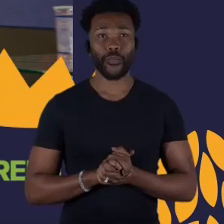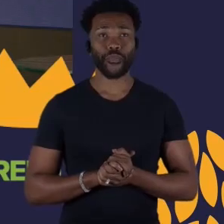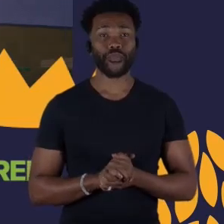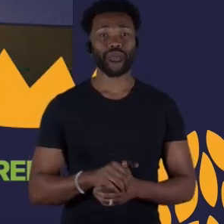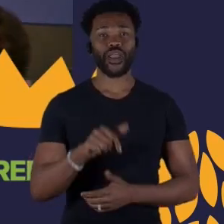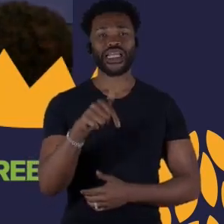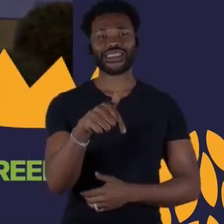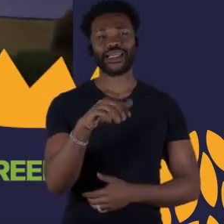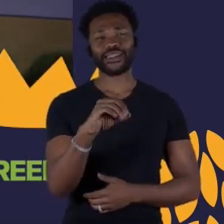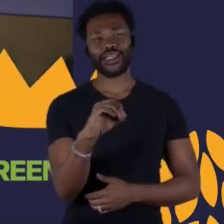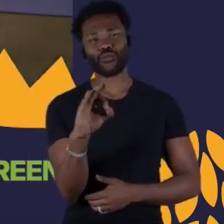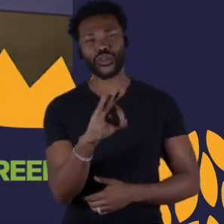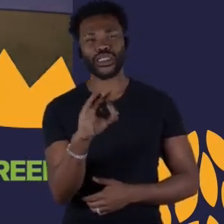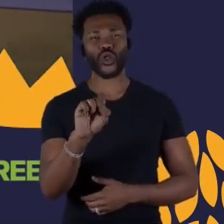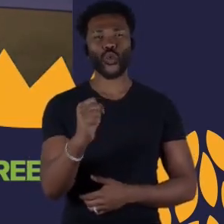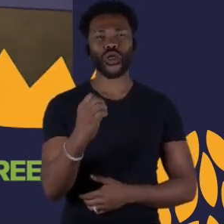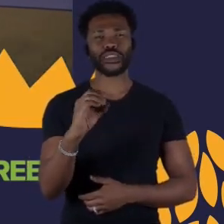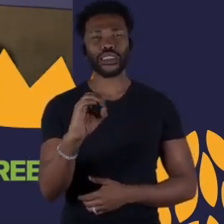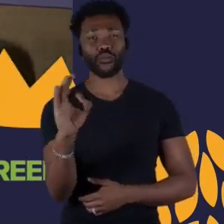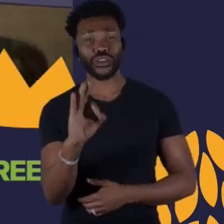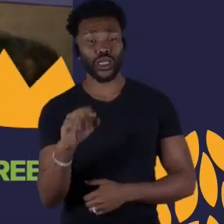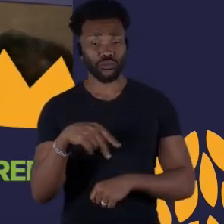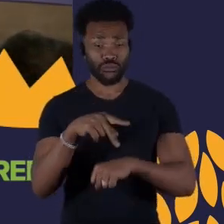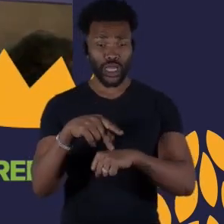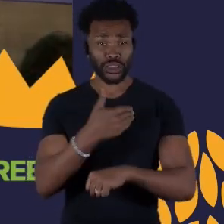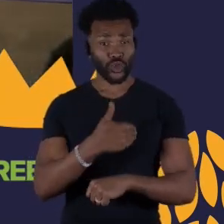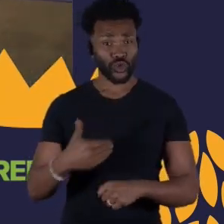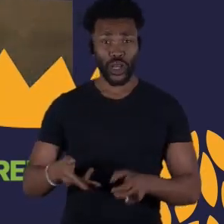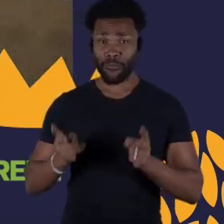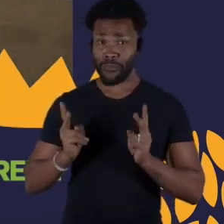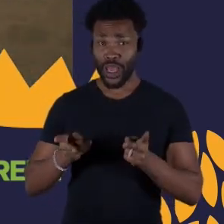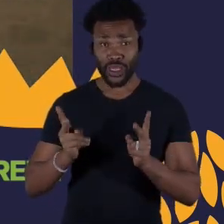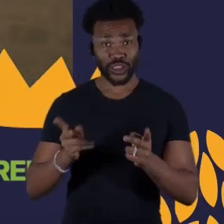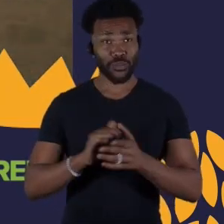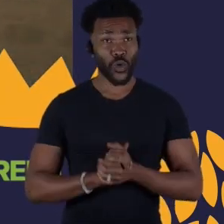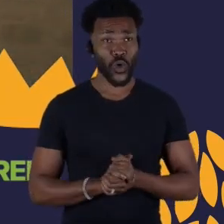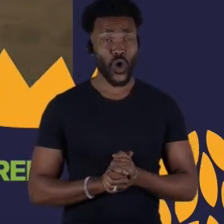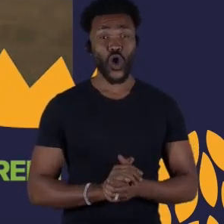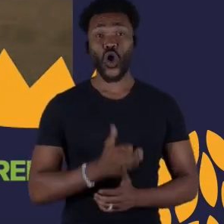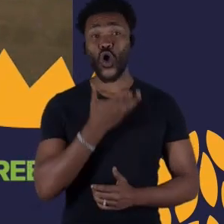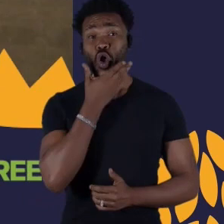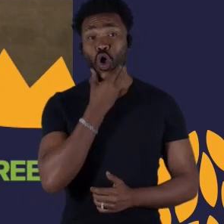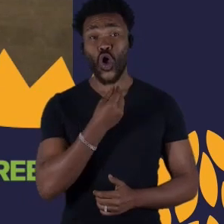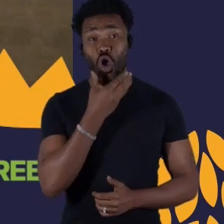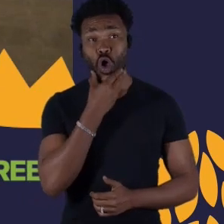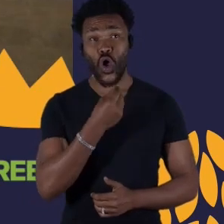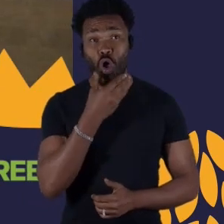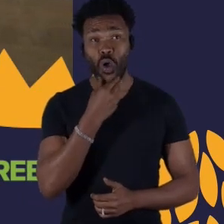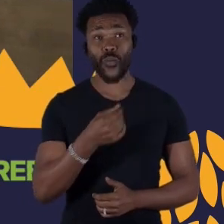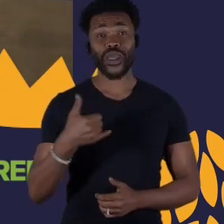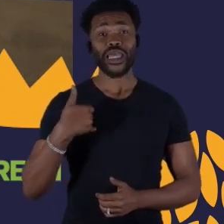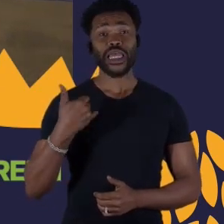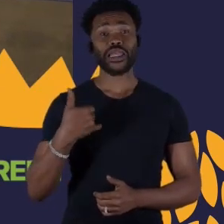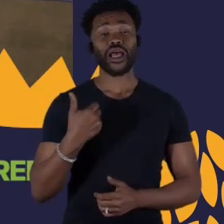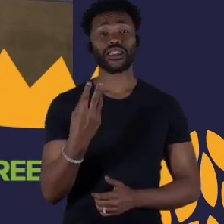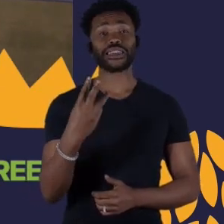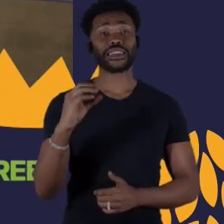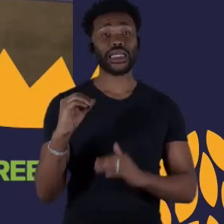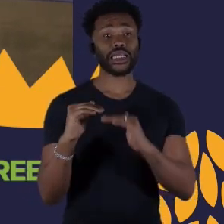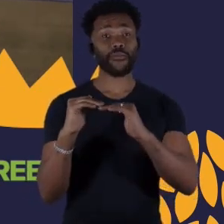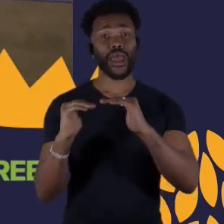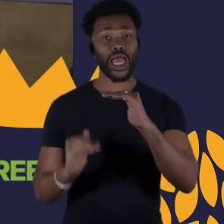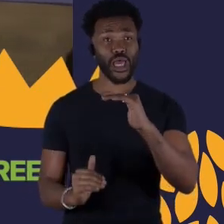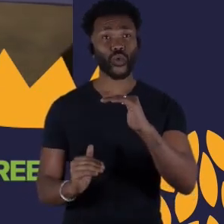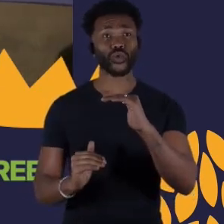70%, 80% na Argentina igual. Deles são homens menores de 30 anos que